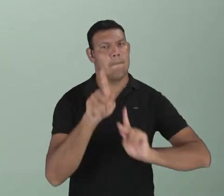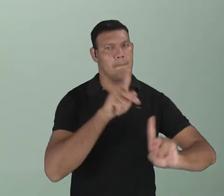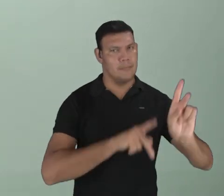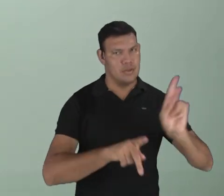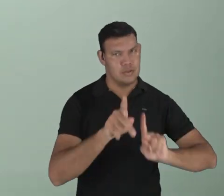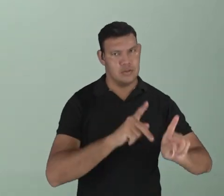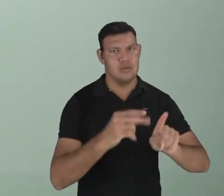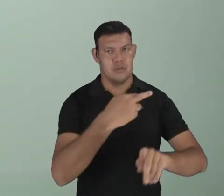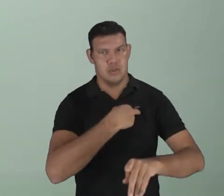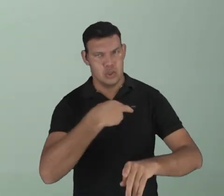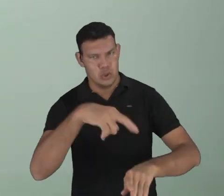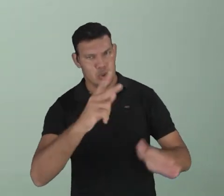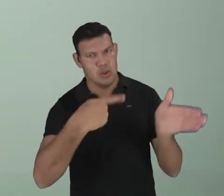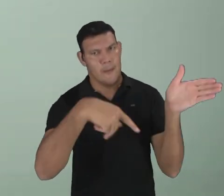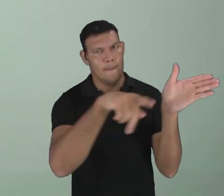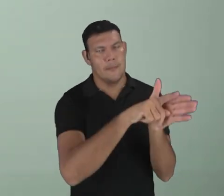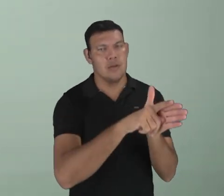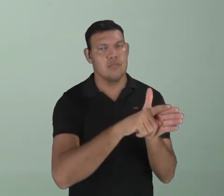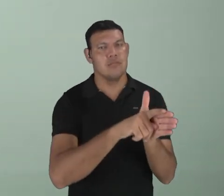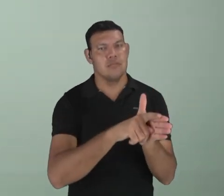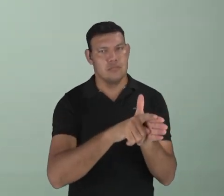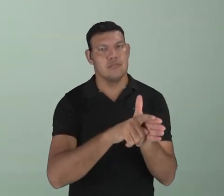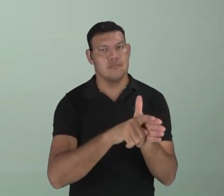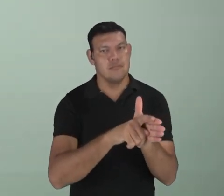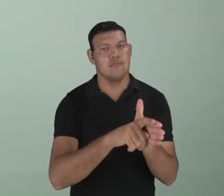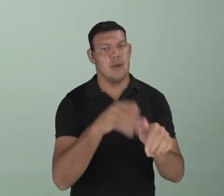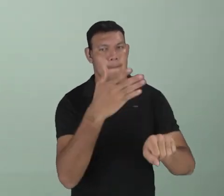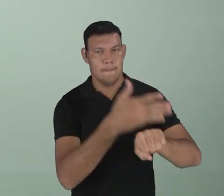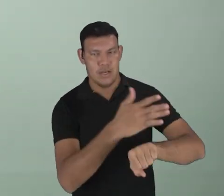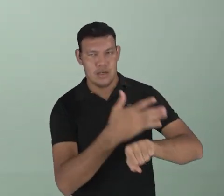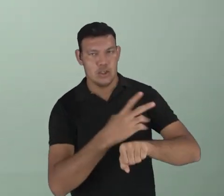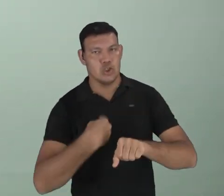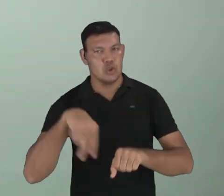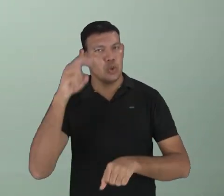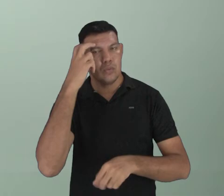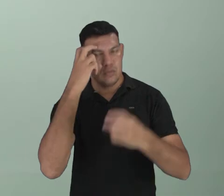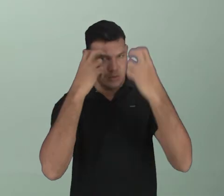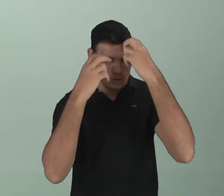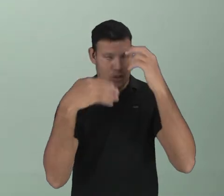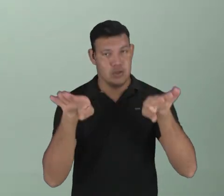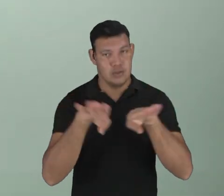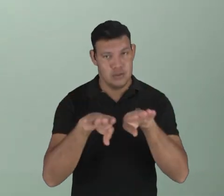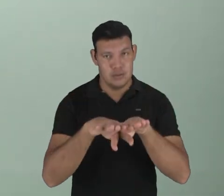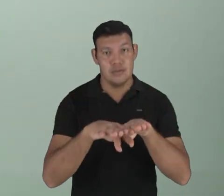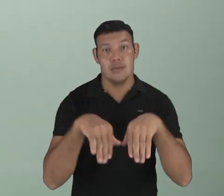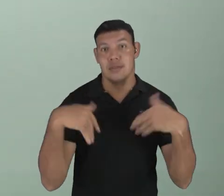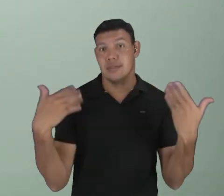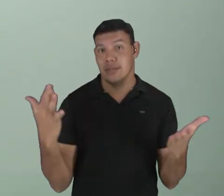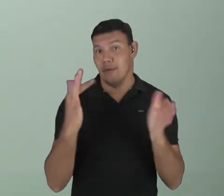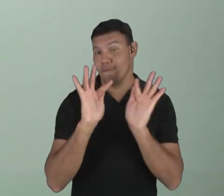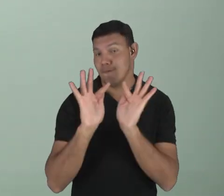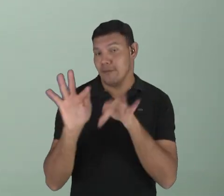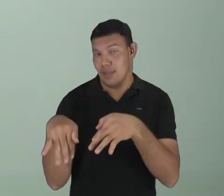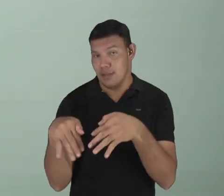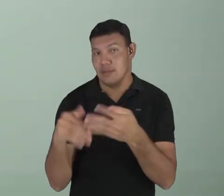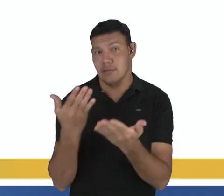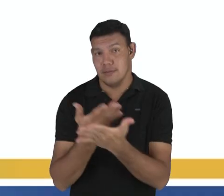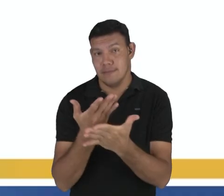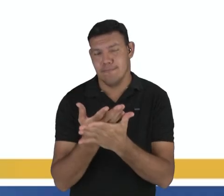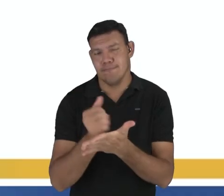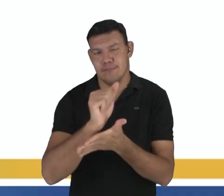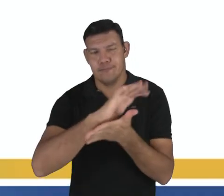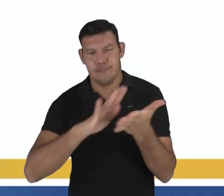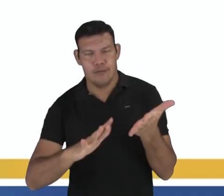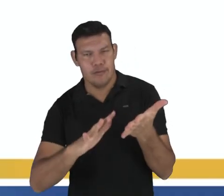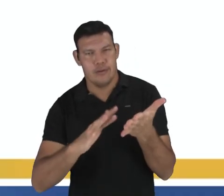que tinham as suas religiões, as suas crenças, as suas práticas culturais, ok? Pessoal, e para a gente terminar, um exercício